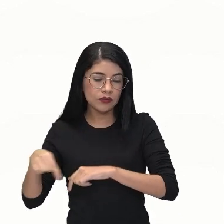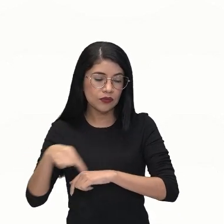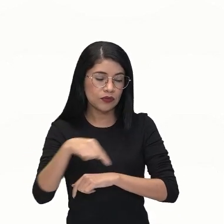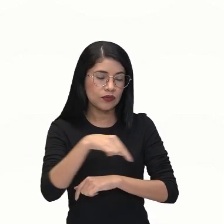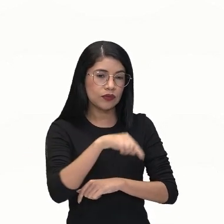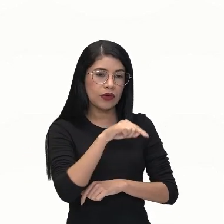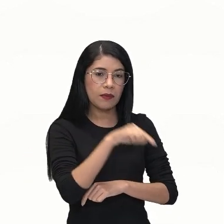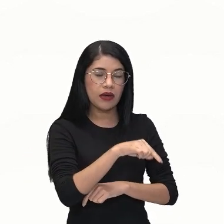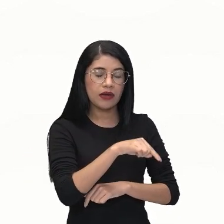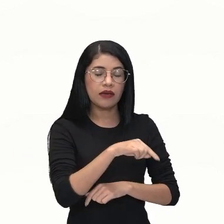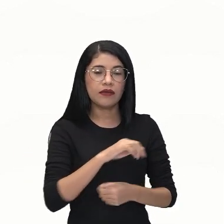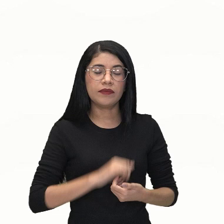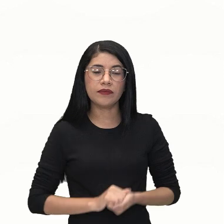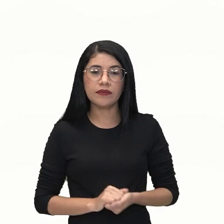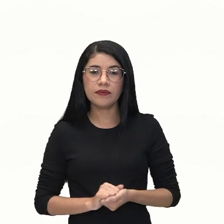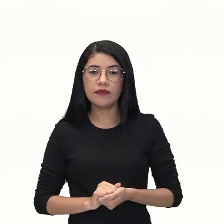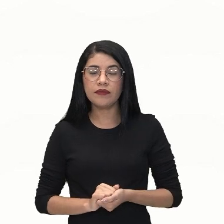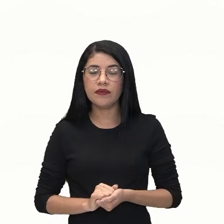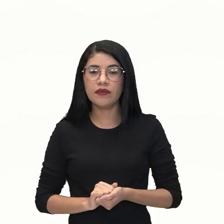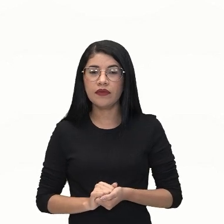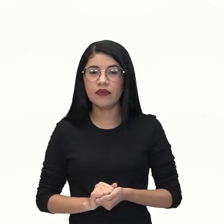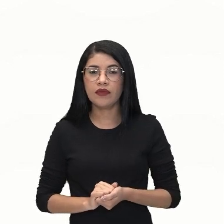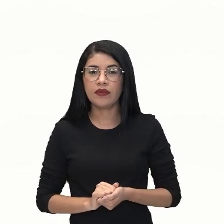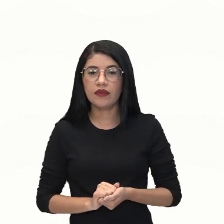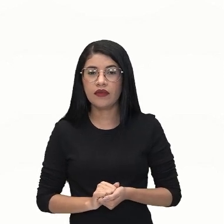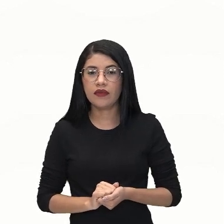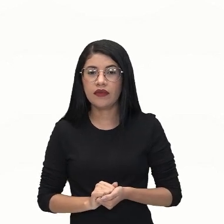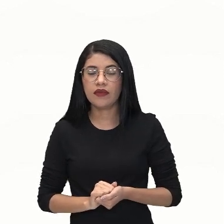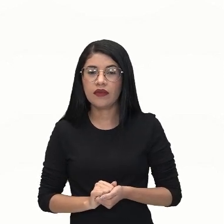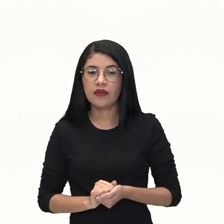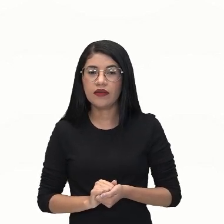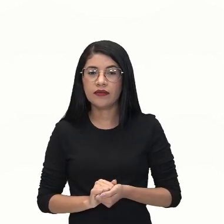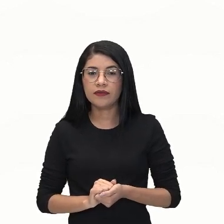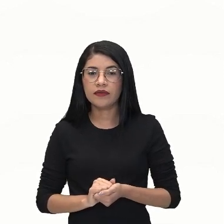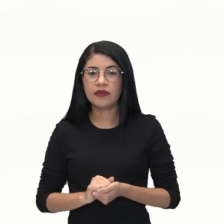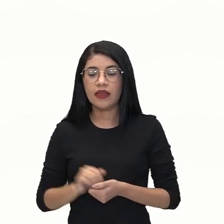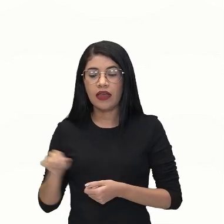passar aqui no quilômetro 240,